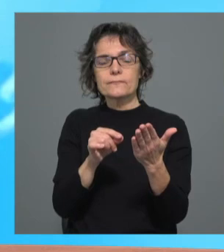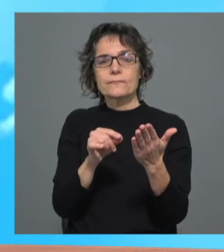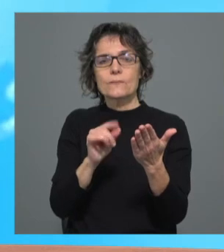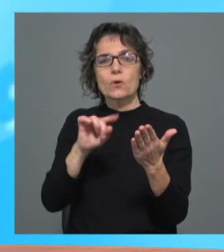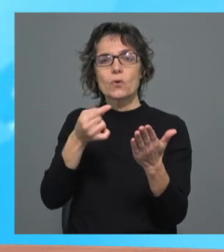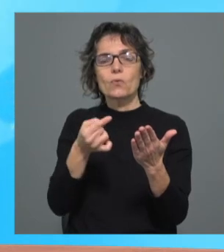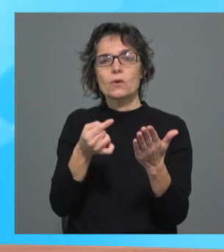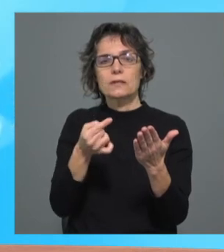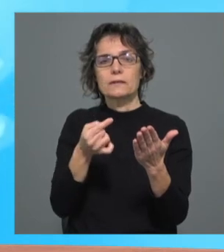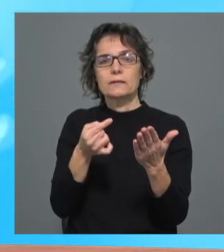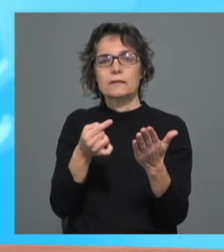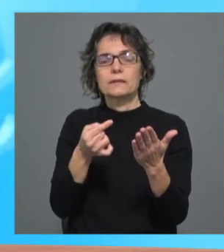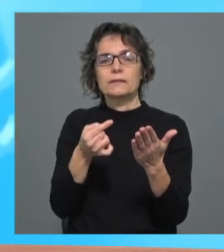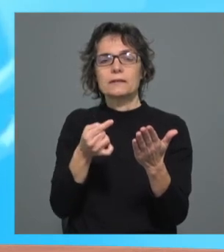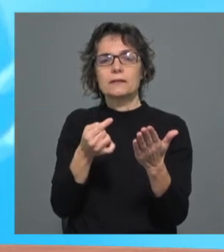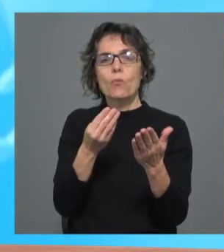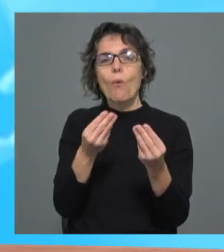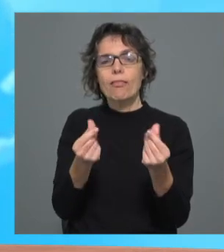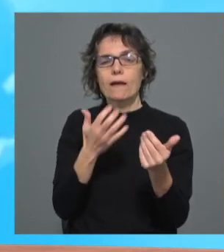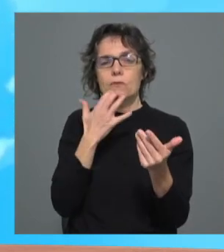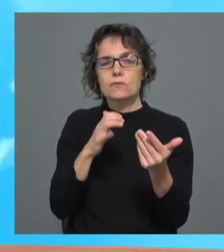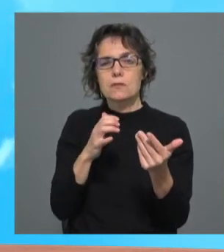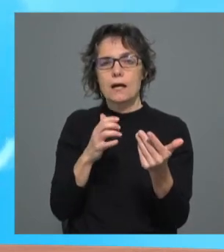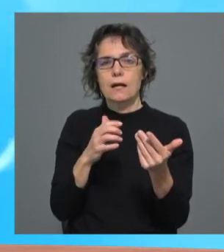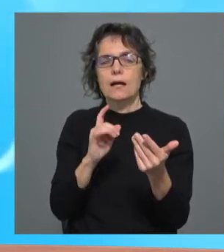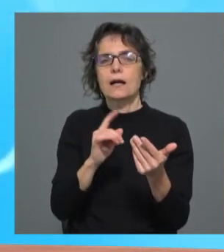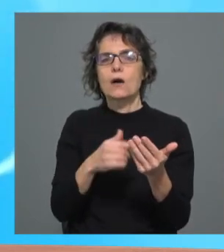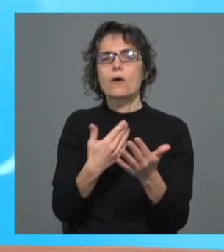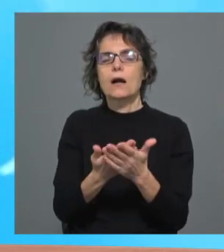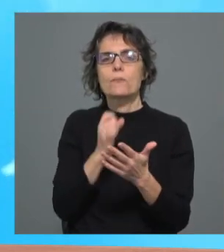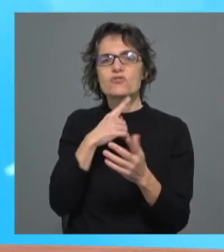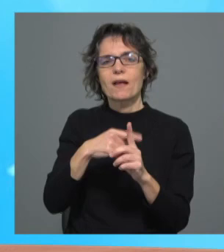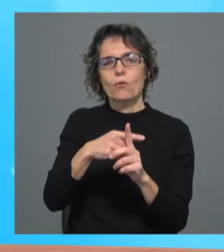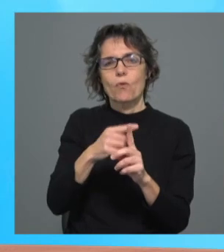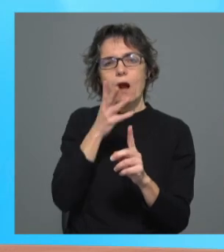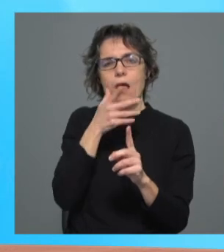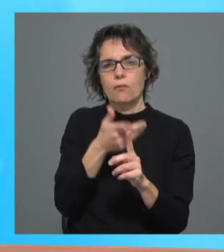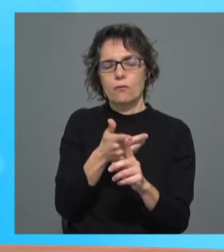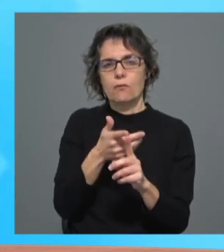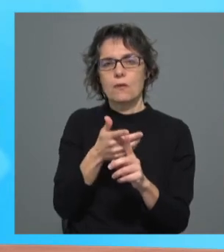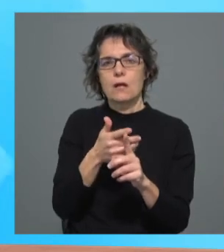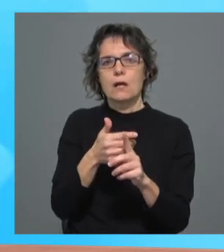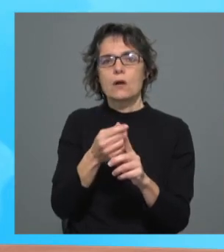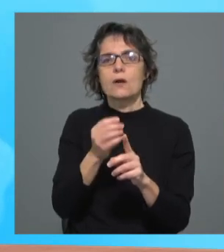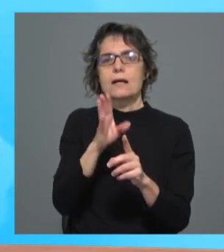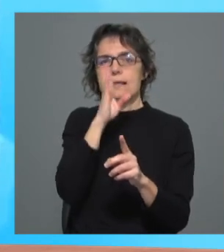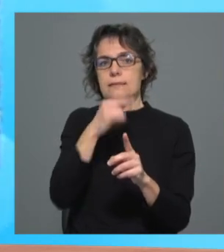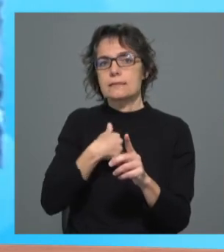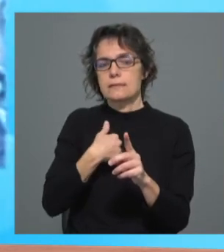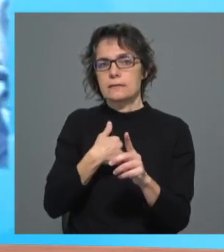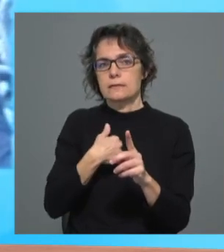qualidade do sal, que é a sua capacidade térmica. Quando diz que se o sal